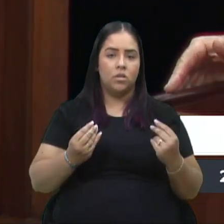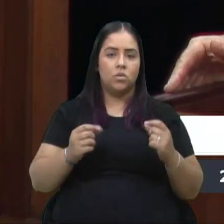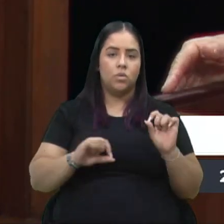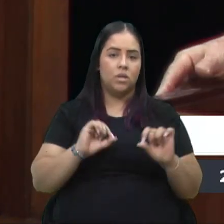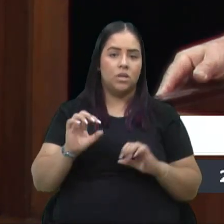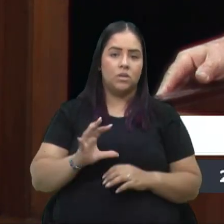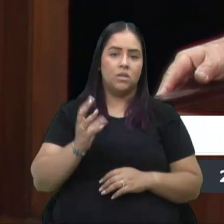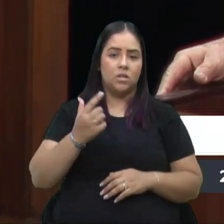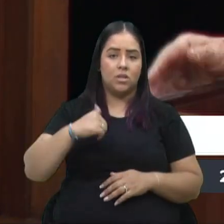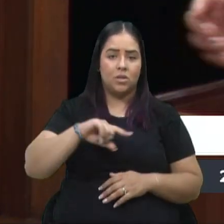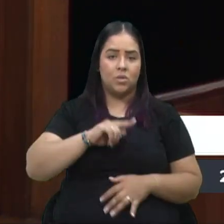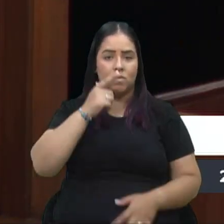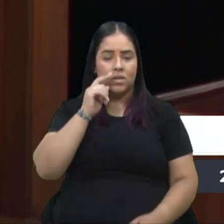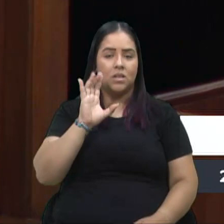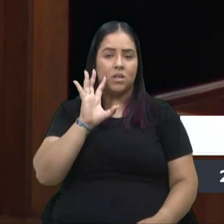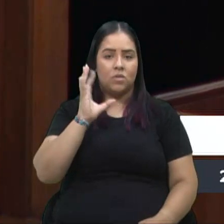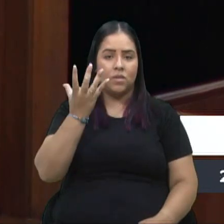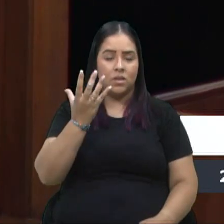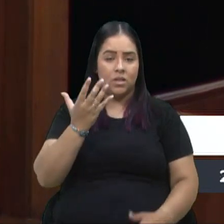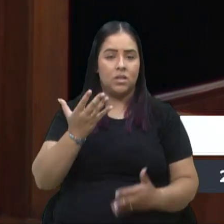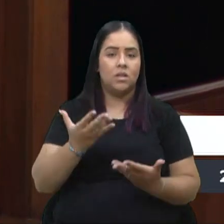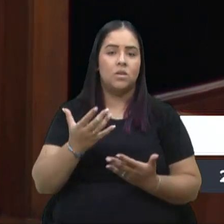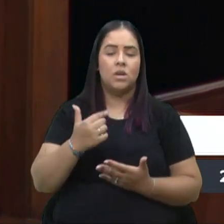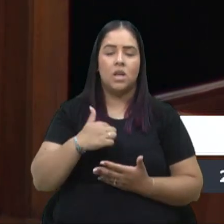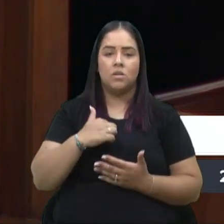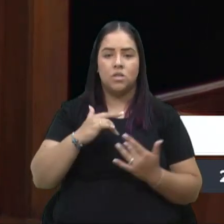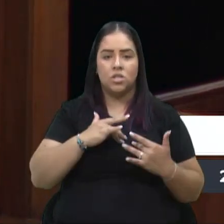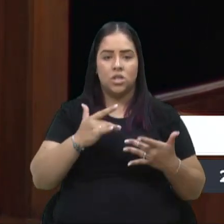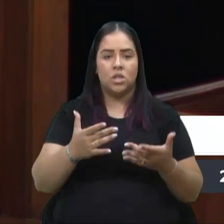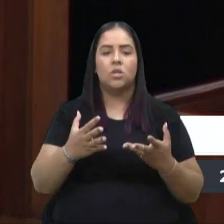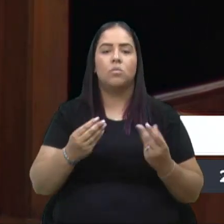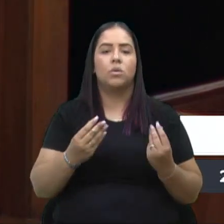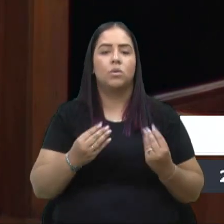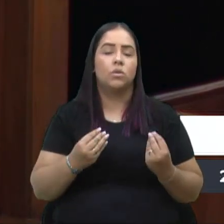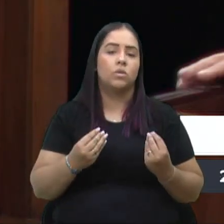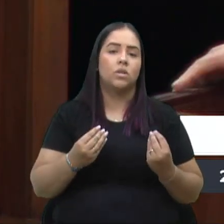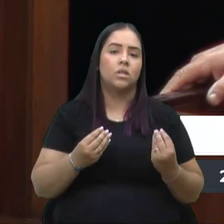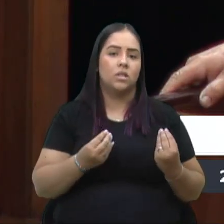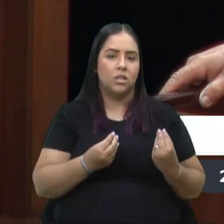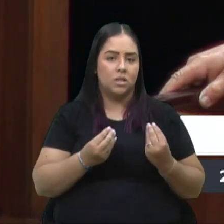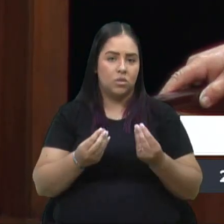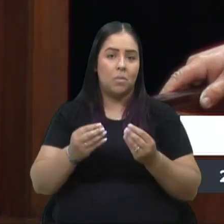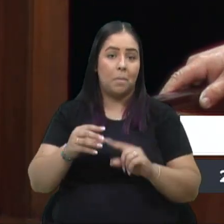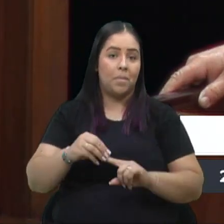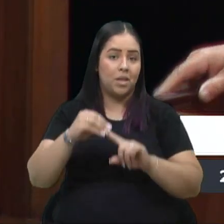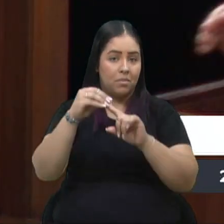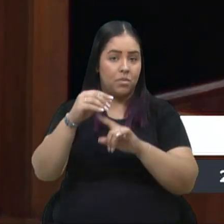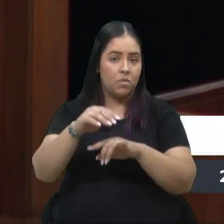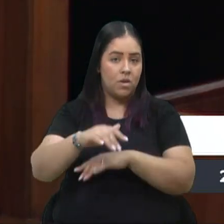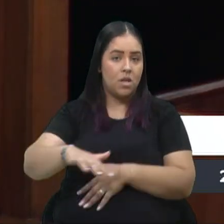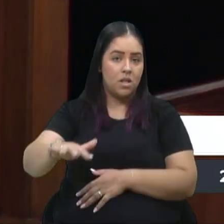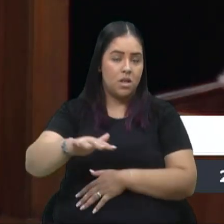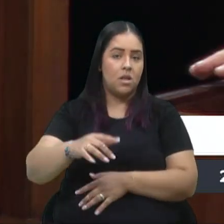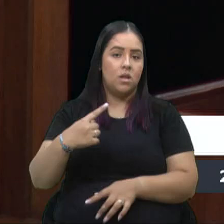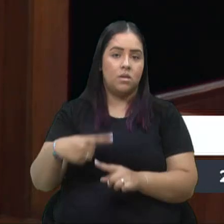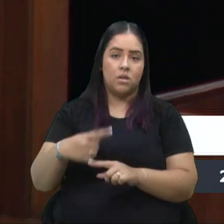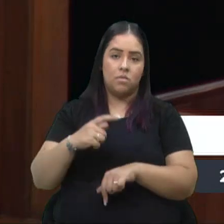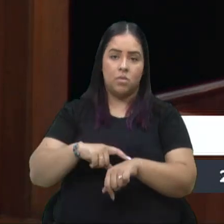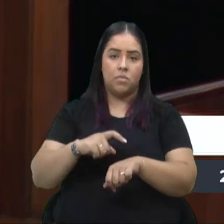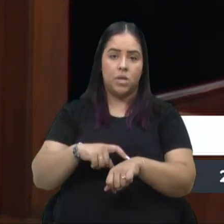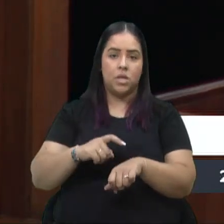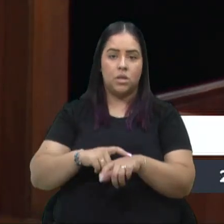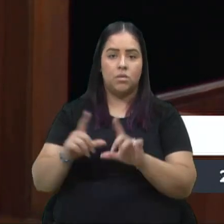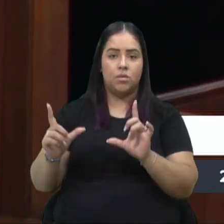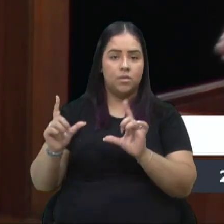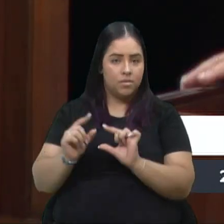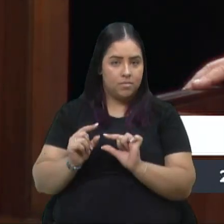a gente resolve Então estou empenhando muito tô praticamente prioridade é isso porque é o momento da